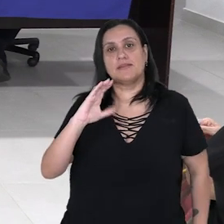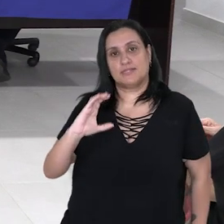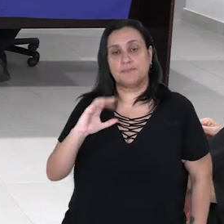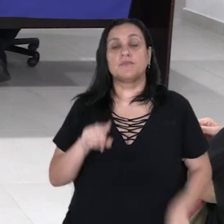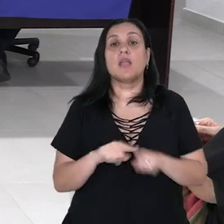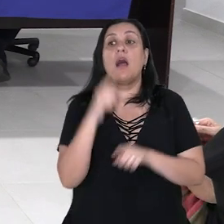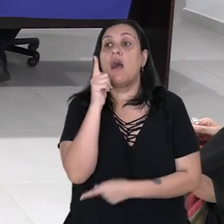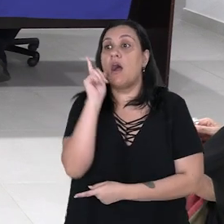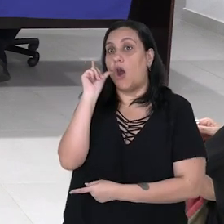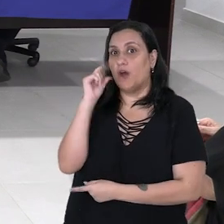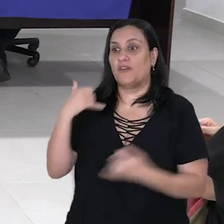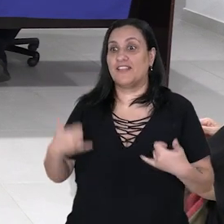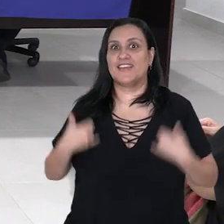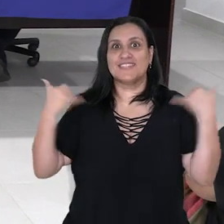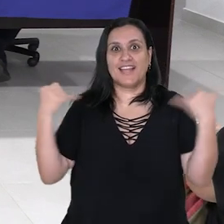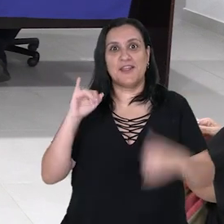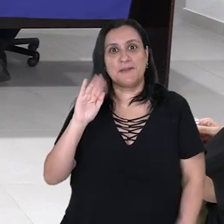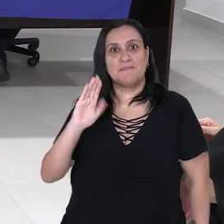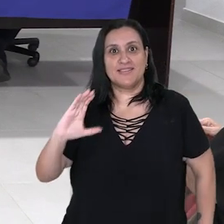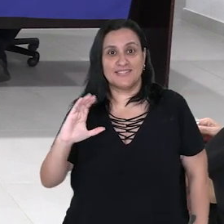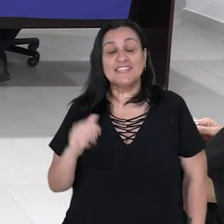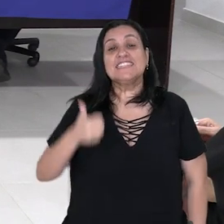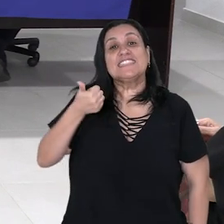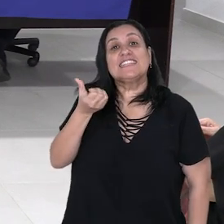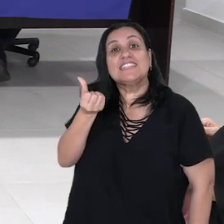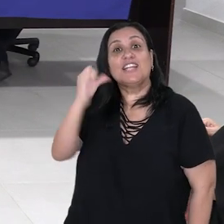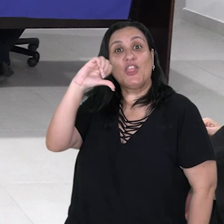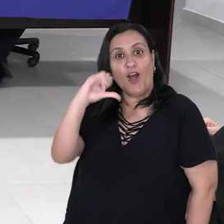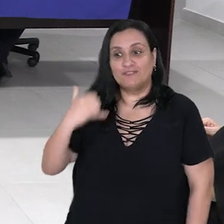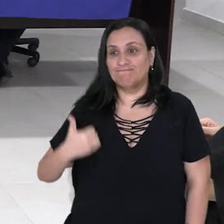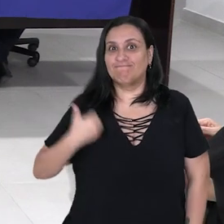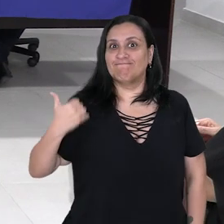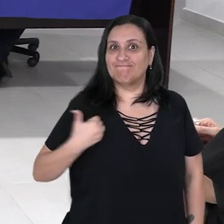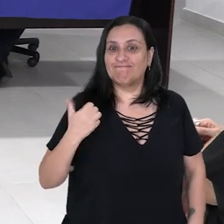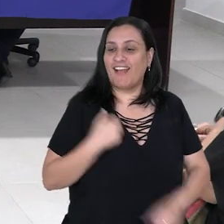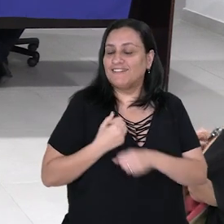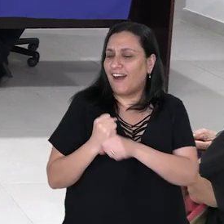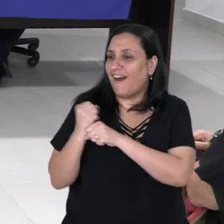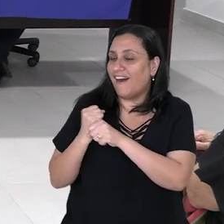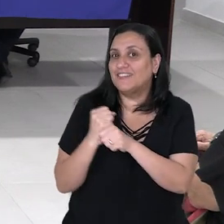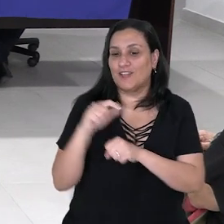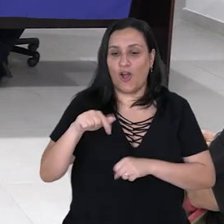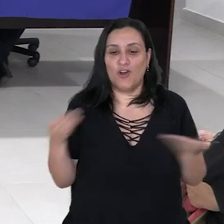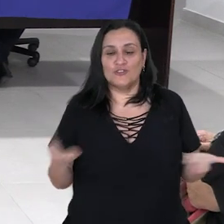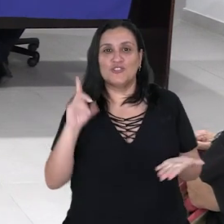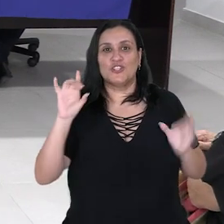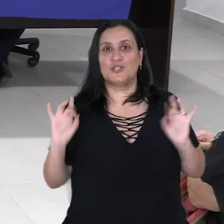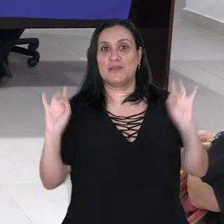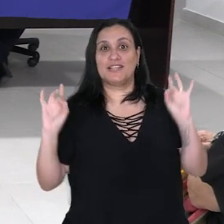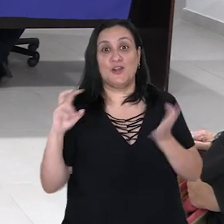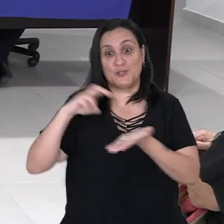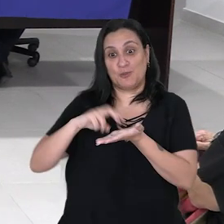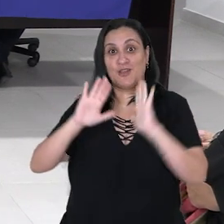ontem, né, dia 17 é o aniversário do Instituto, hoje está comemorando 169 anos. Então, também hoje é um dia muito especial para a gente lá, né? De manhã a